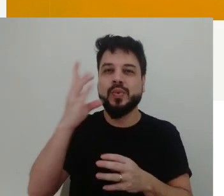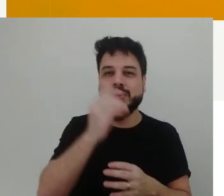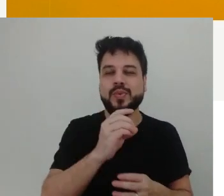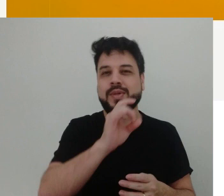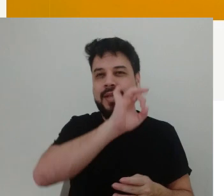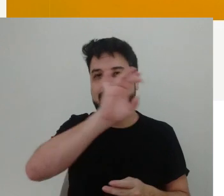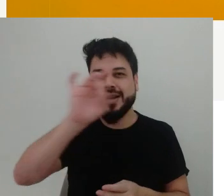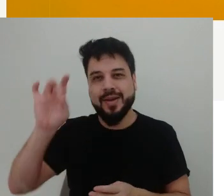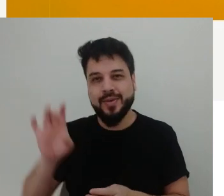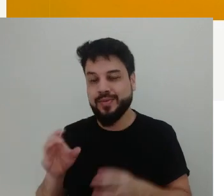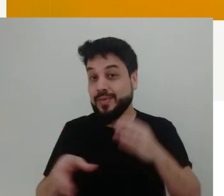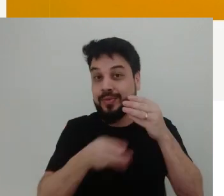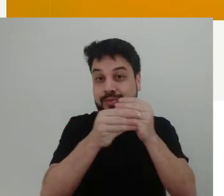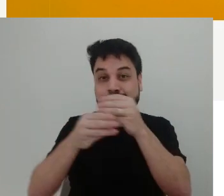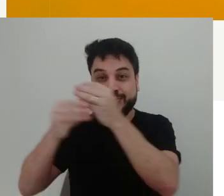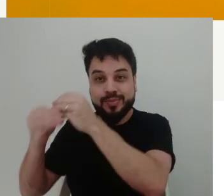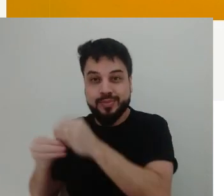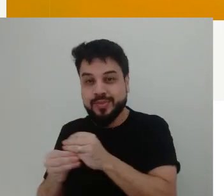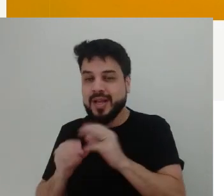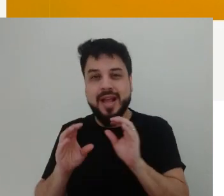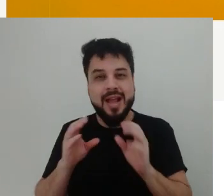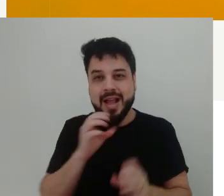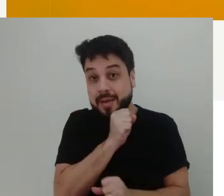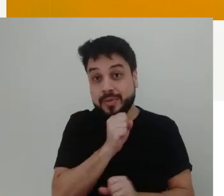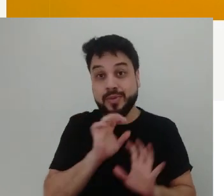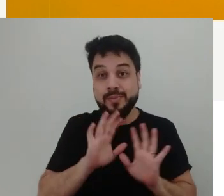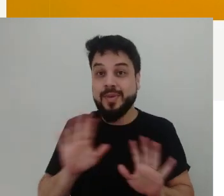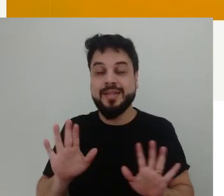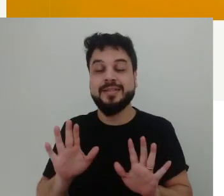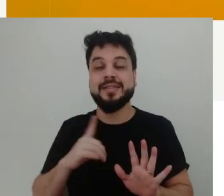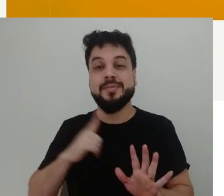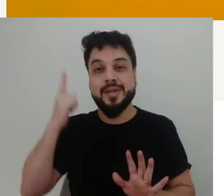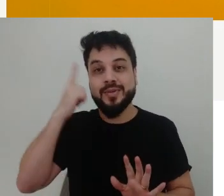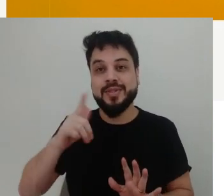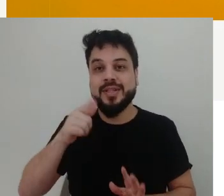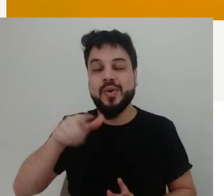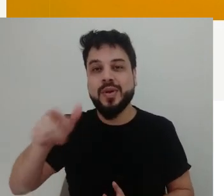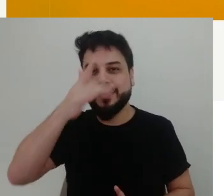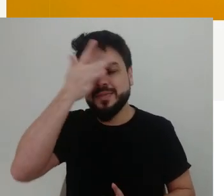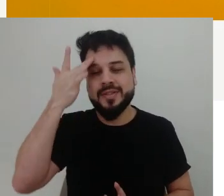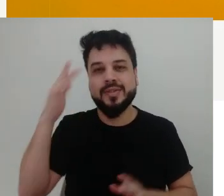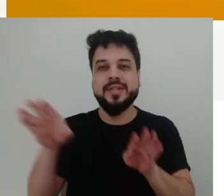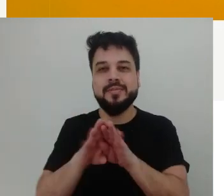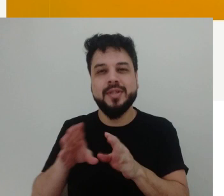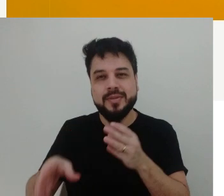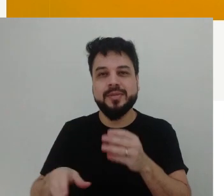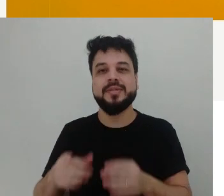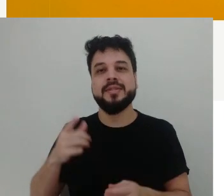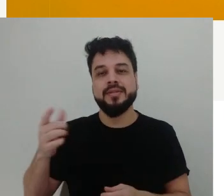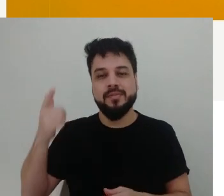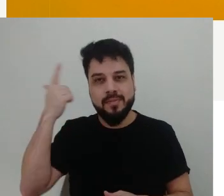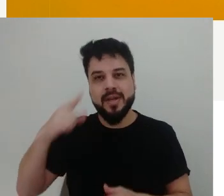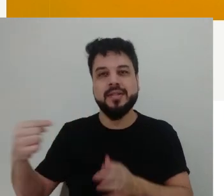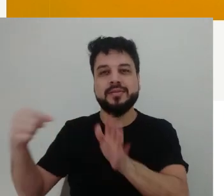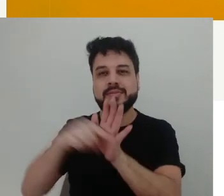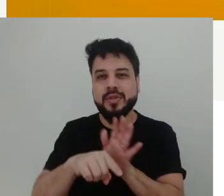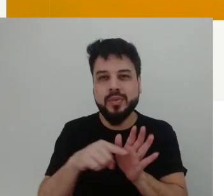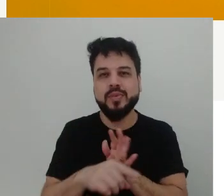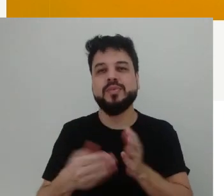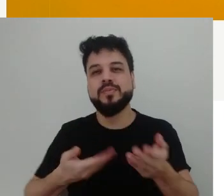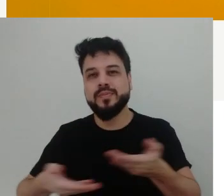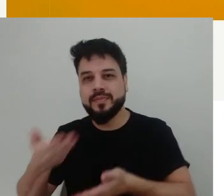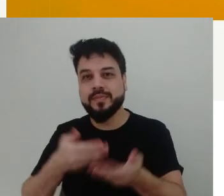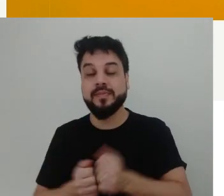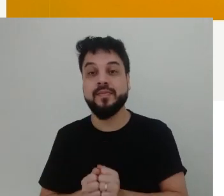as genealogias que ela construiu em torno desse eixo, né? O Eduardo trouxe aí a